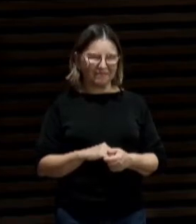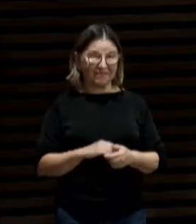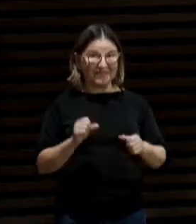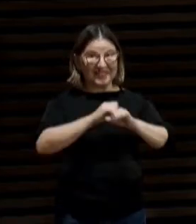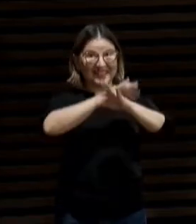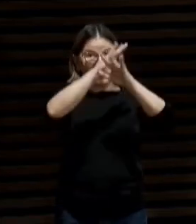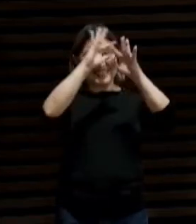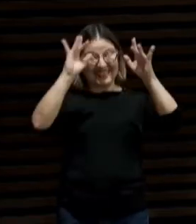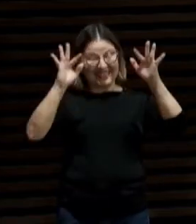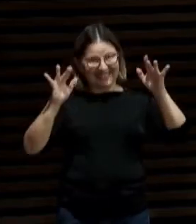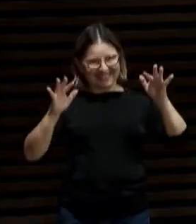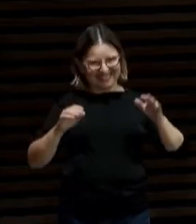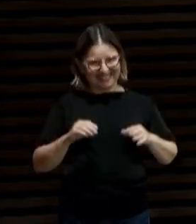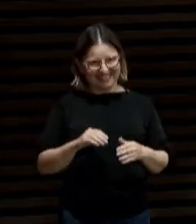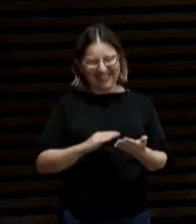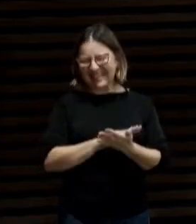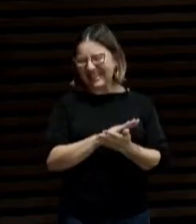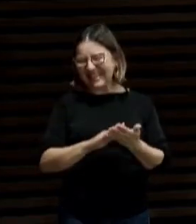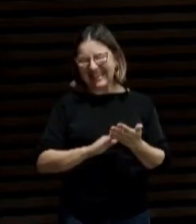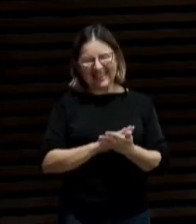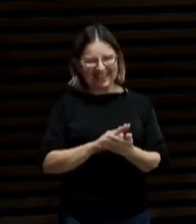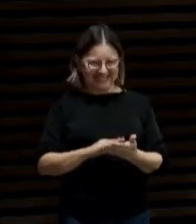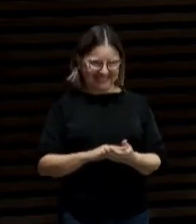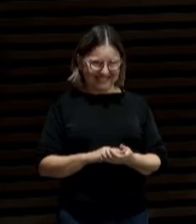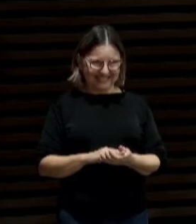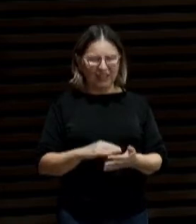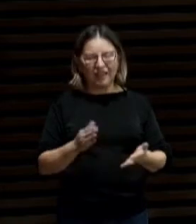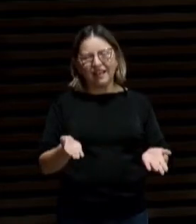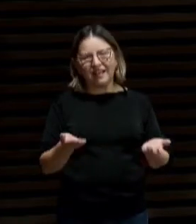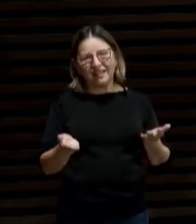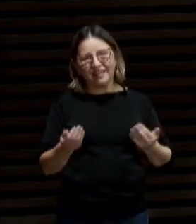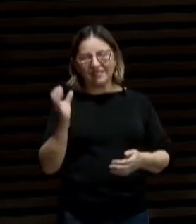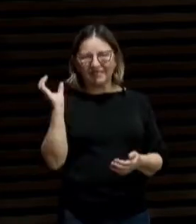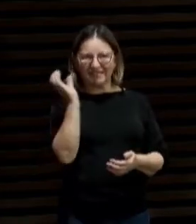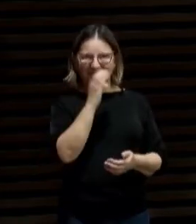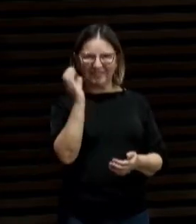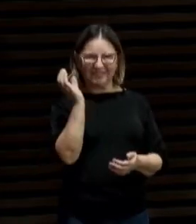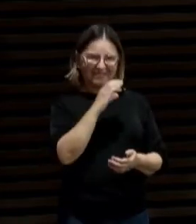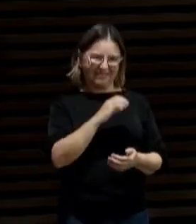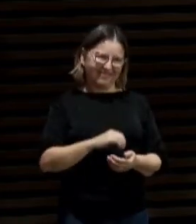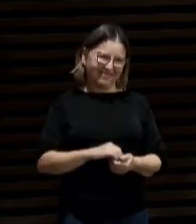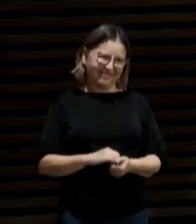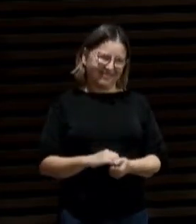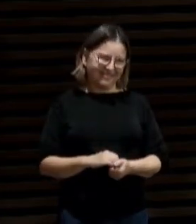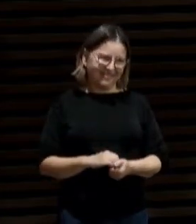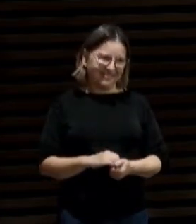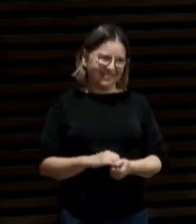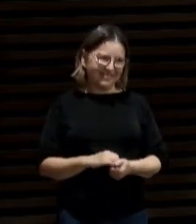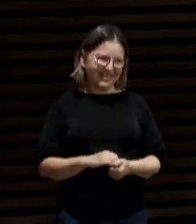que você terá. Nada. É leve e momentâneo, meus amados.